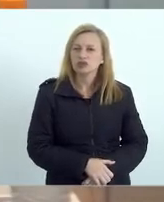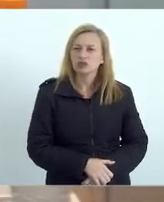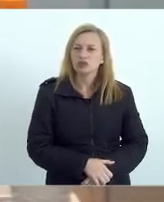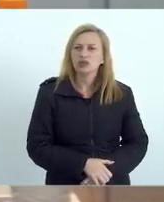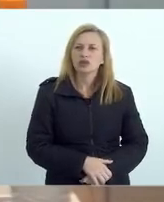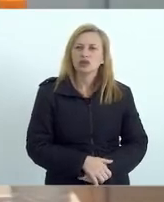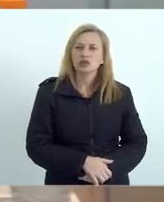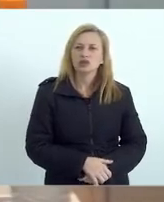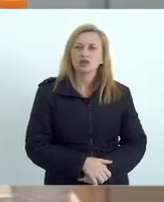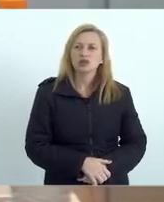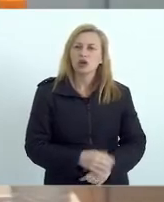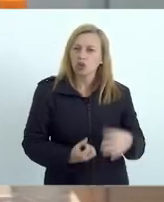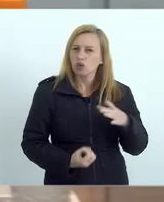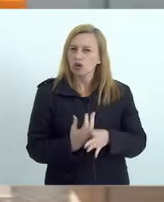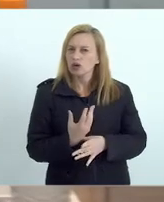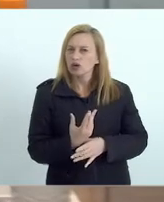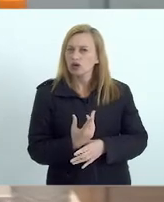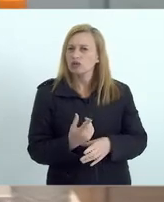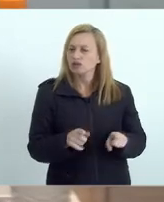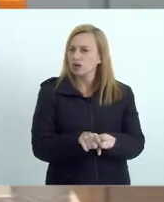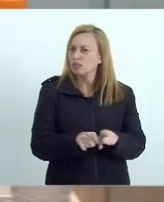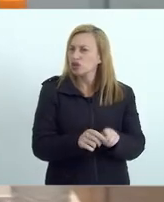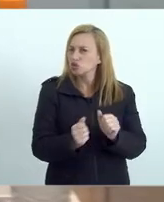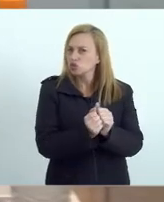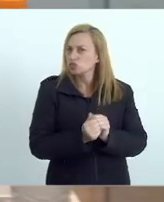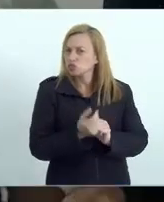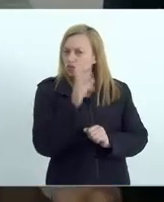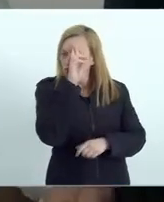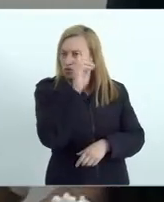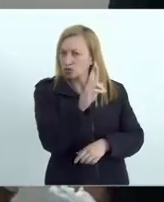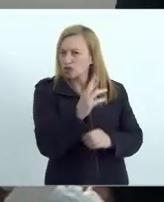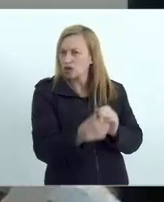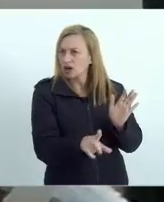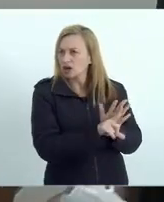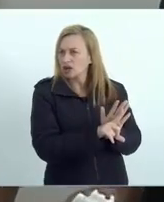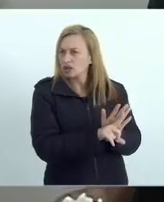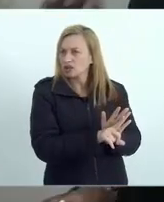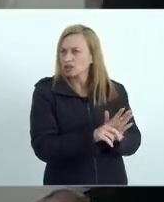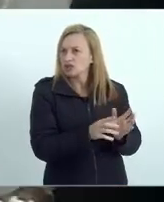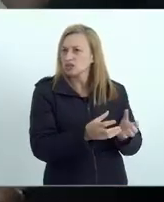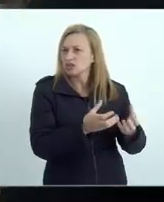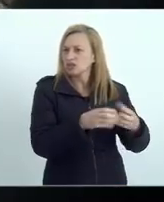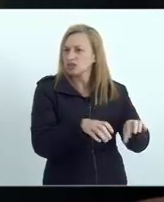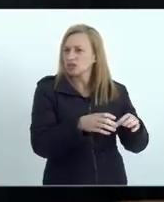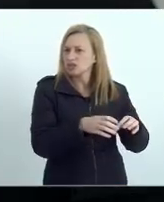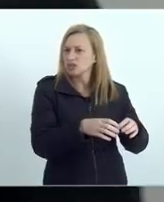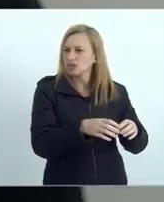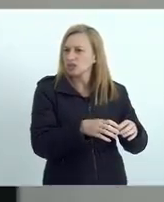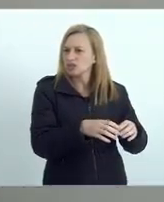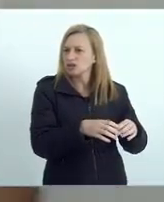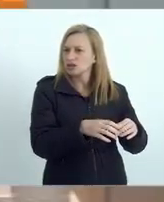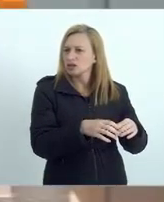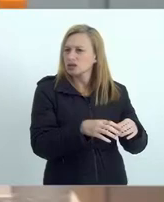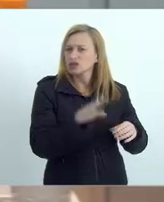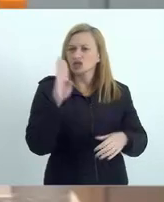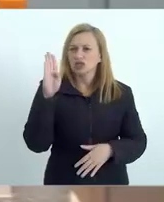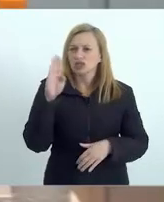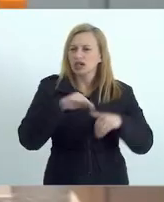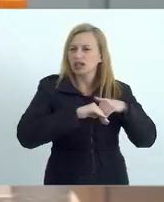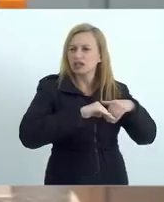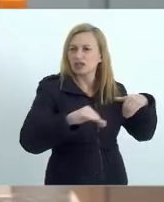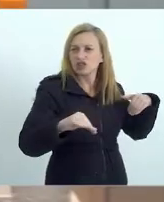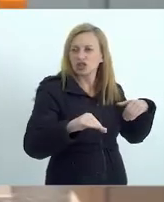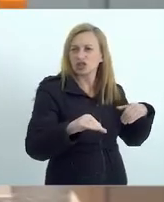em São Miguel São culturas falei também ditado que autoriza é a função das funções dos candidatos afastados do curso de formação em